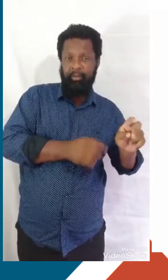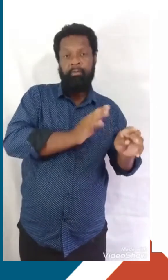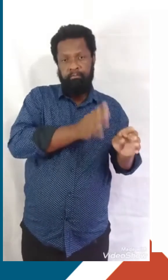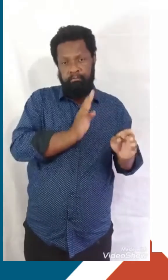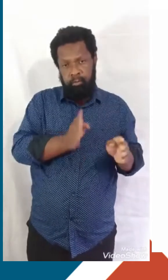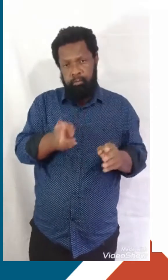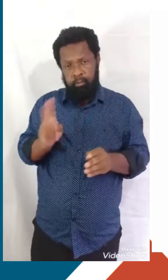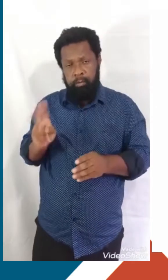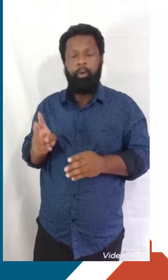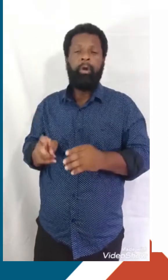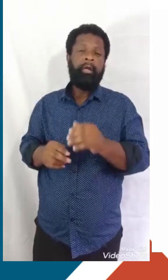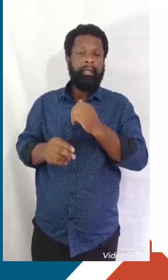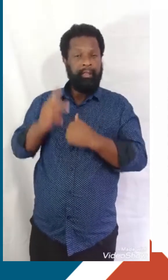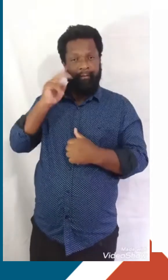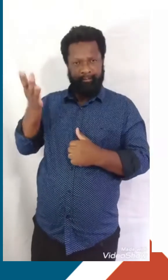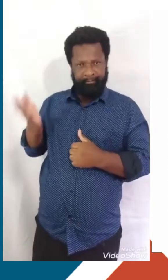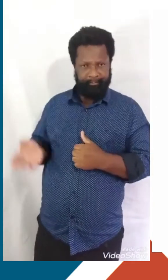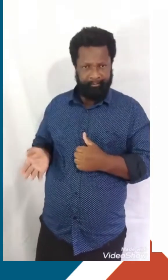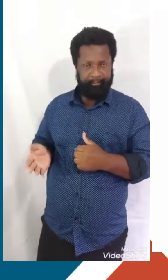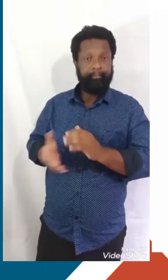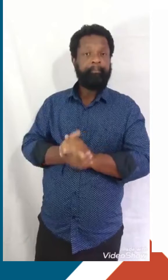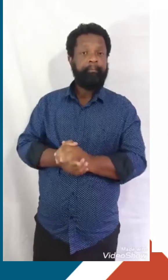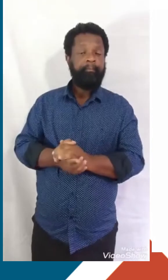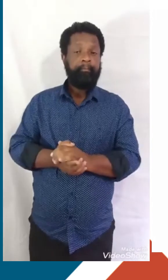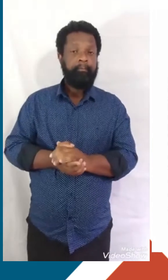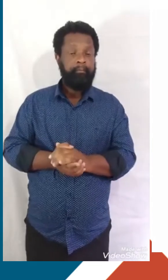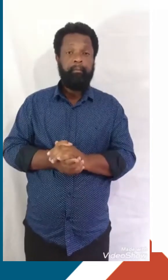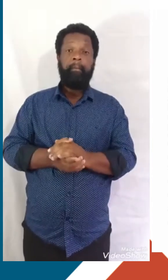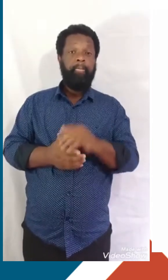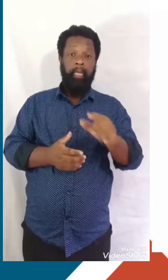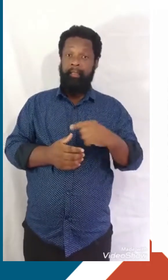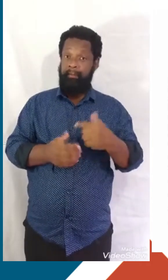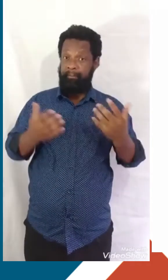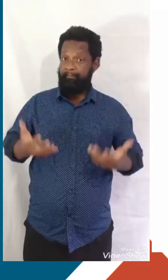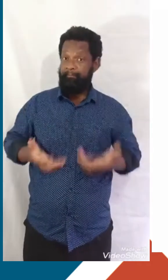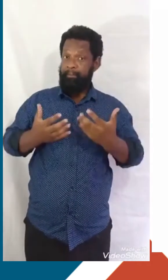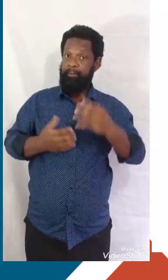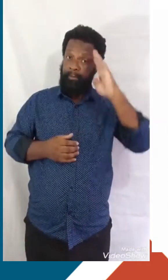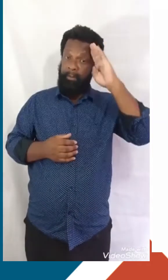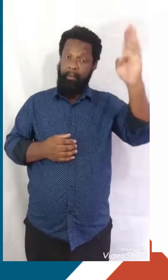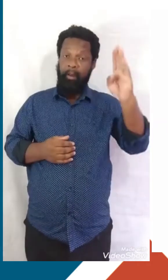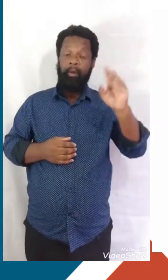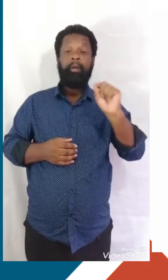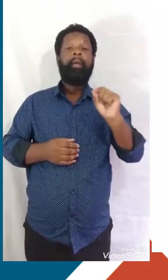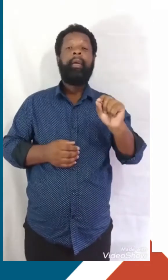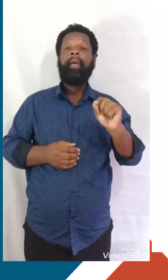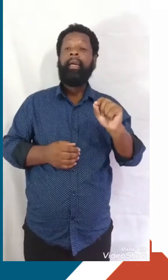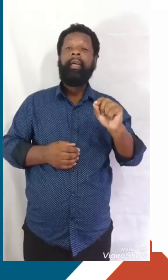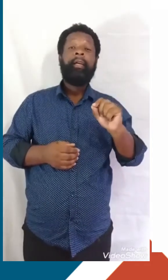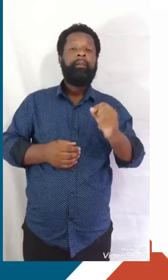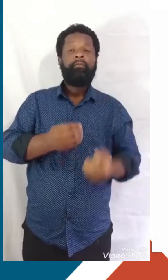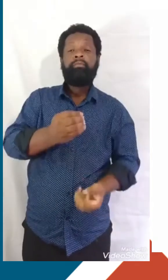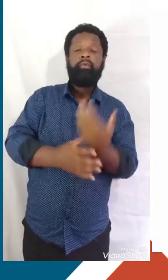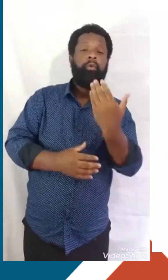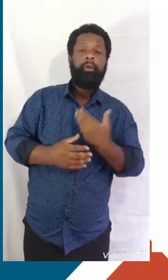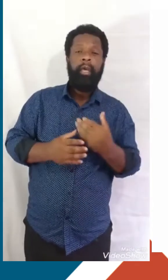como Carlos Drummond de Andrade e João Cabral de Melo Neto. O grande destaque dessas décadas foi o surgimento de